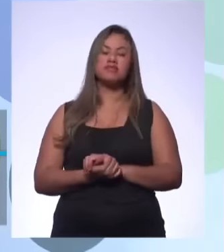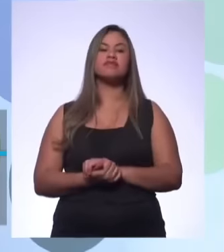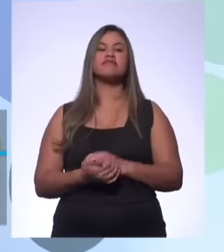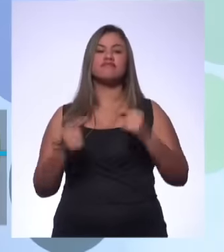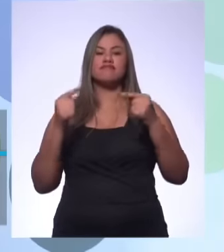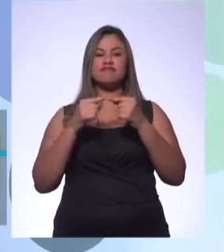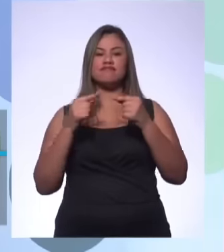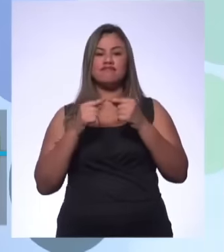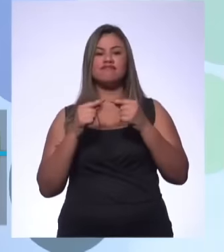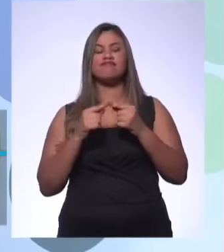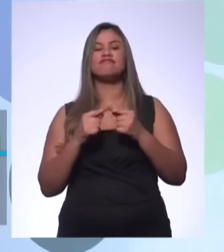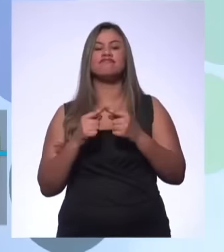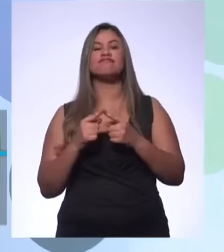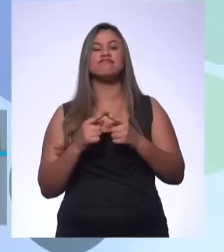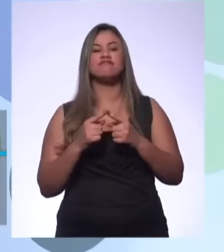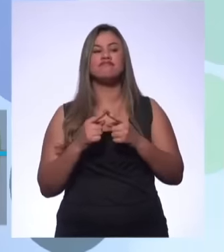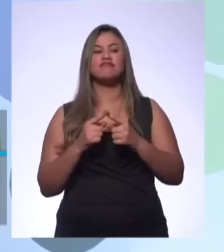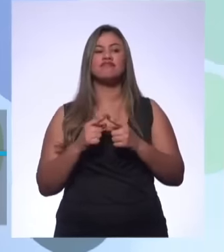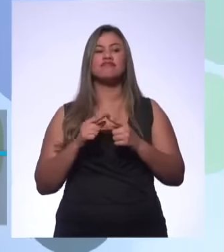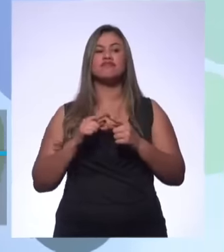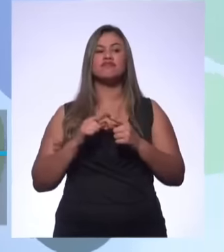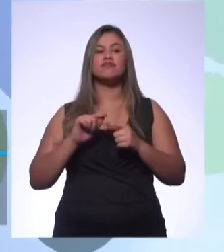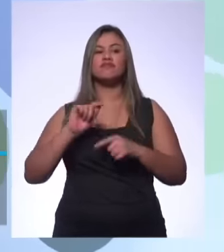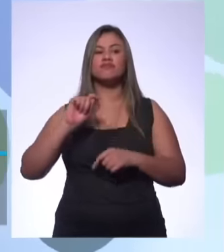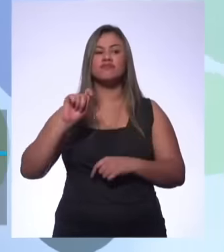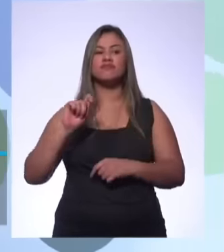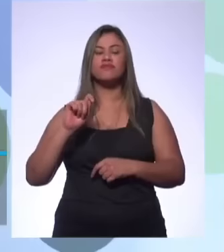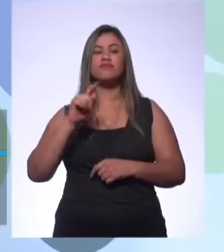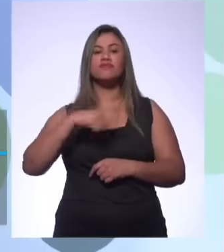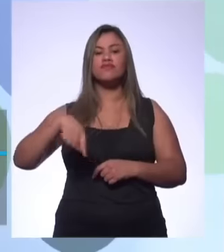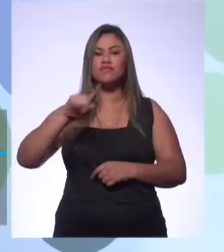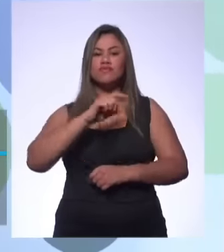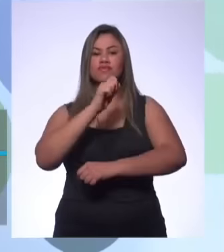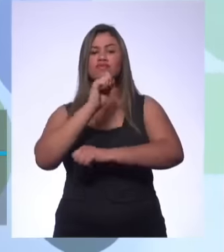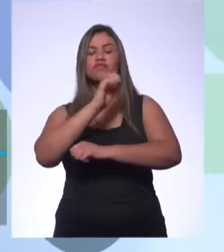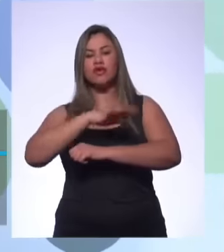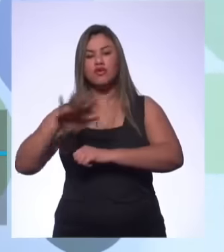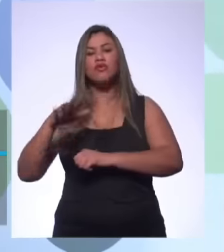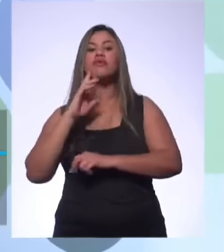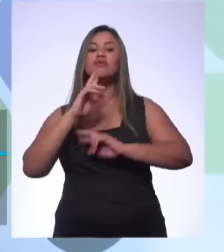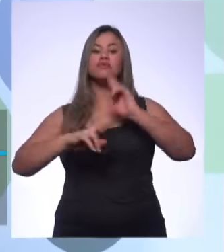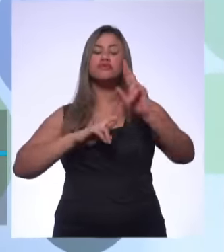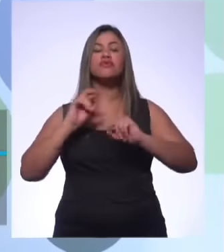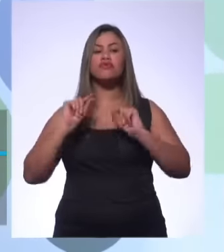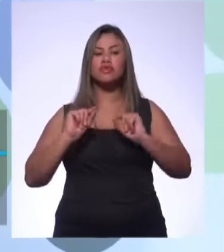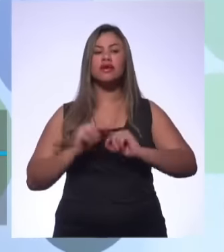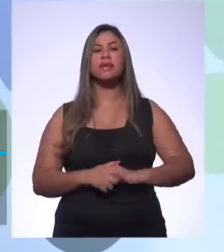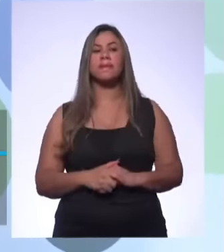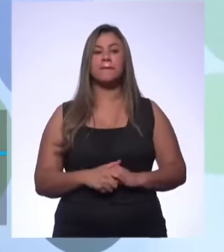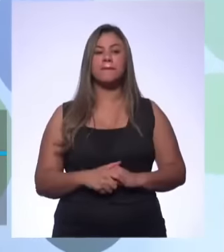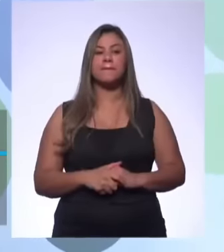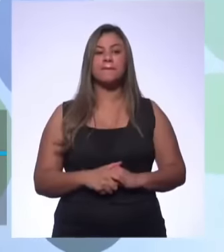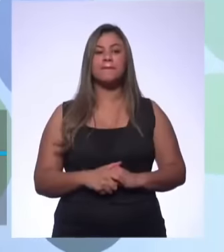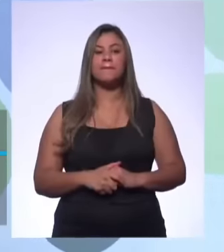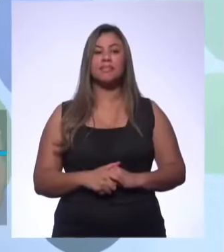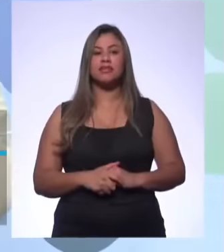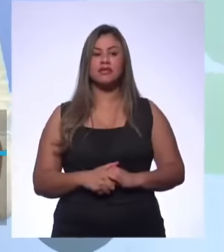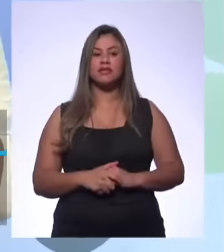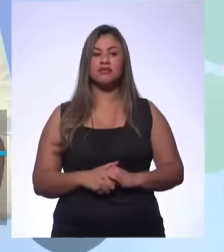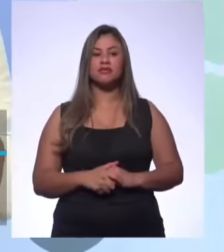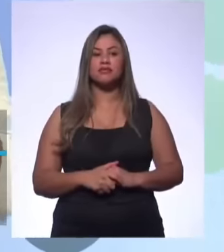que nós sempre colocamos. Então, o que os estudantes colocaram aqui, professora Janaína, Janaína, né? Que a introdução é